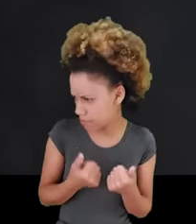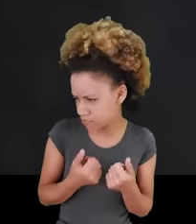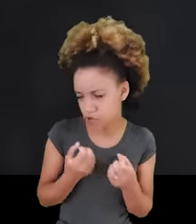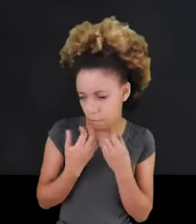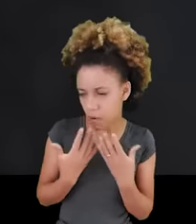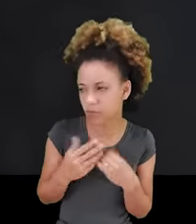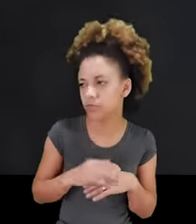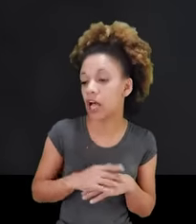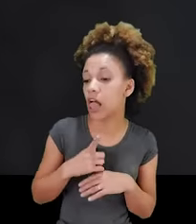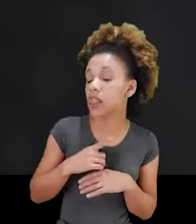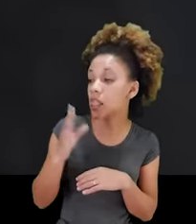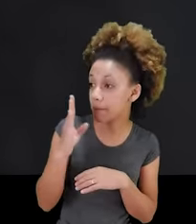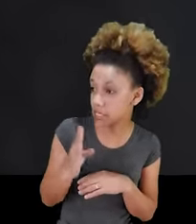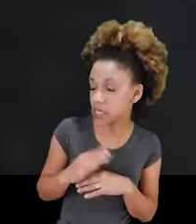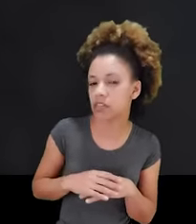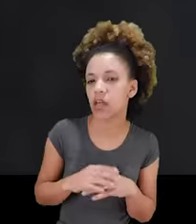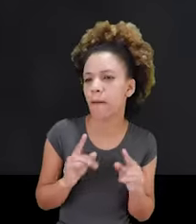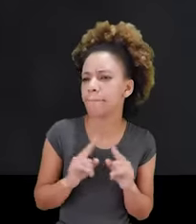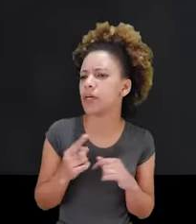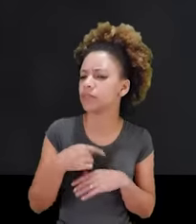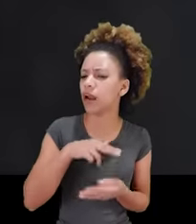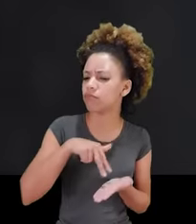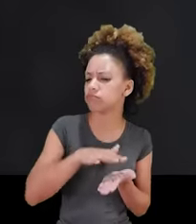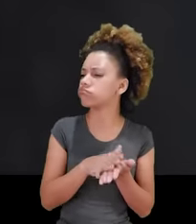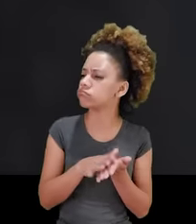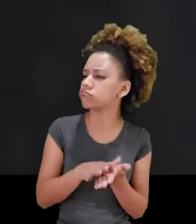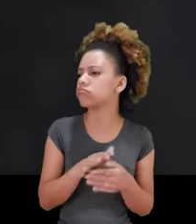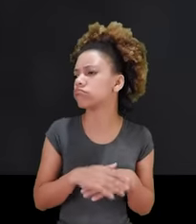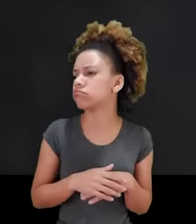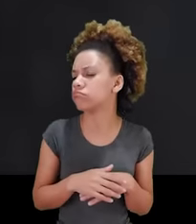lá muitos brasileiros e brasileiras que é perfeitamente normal. Tu ires lá, tens a roda de samba e de repente